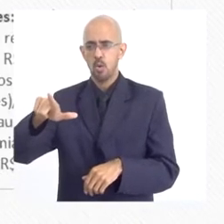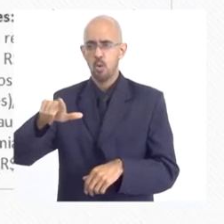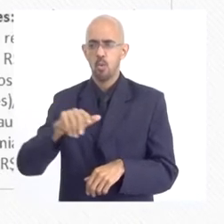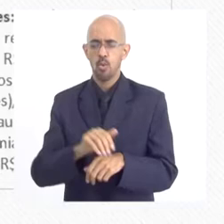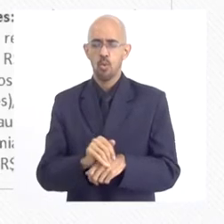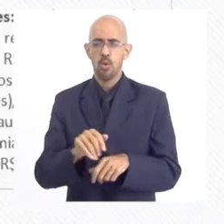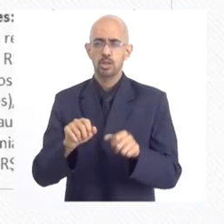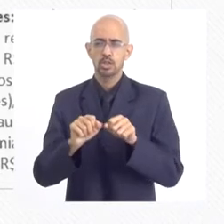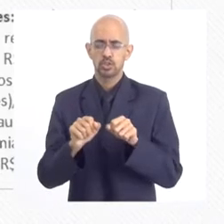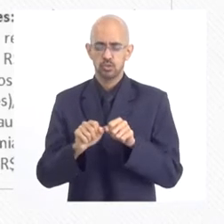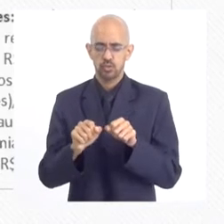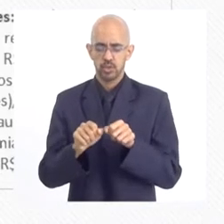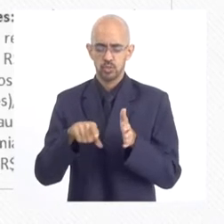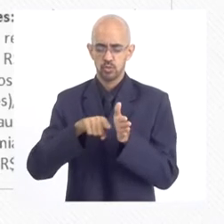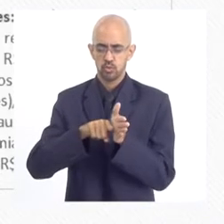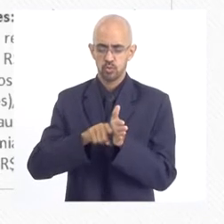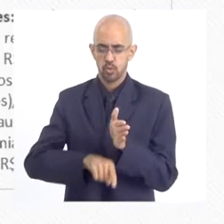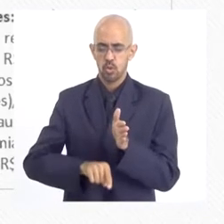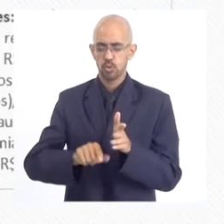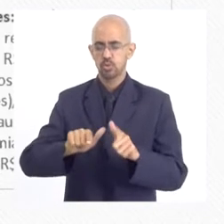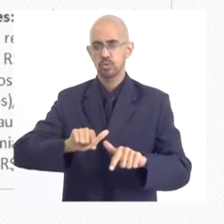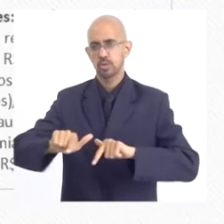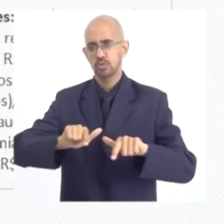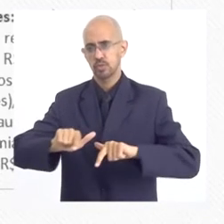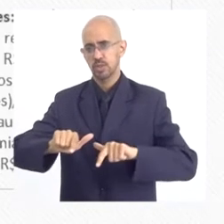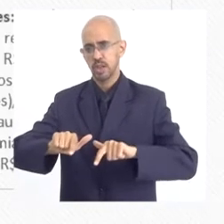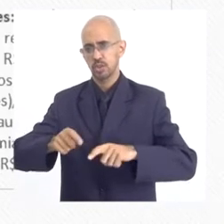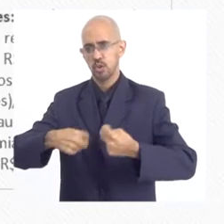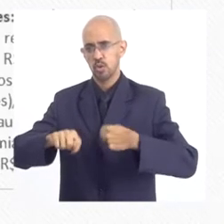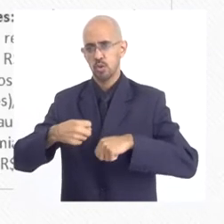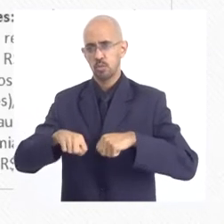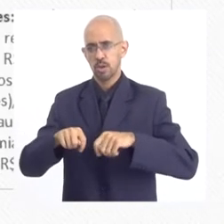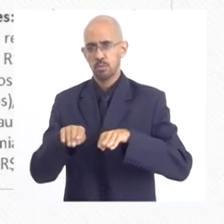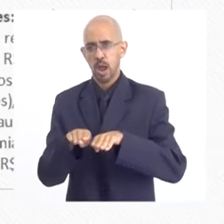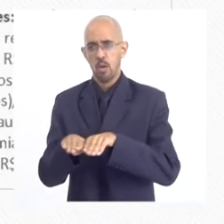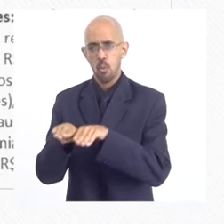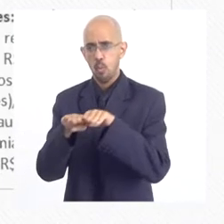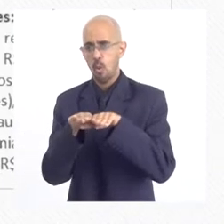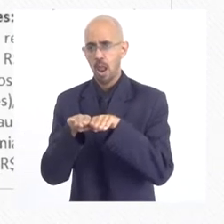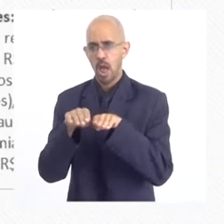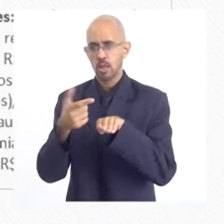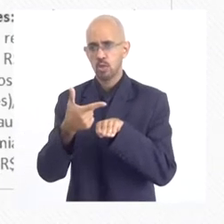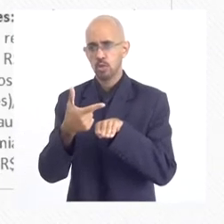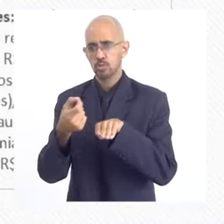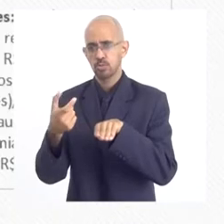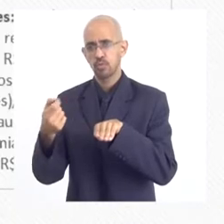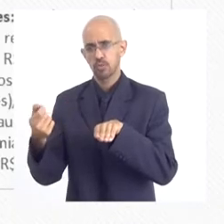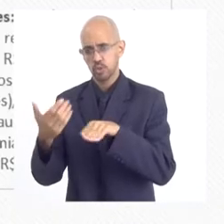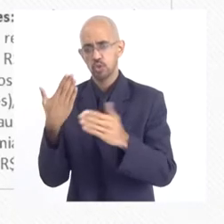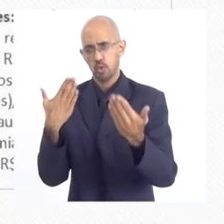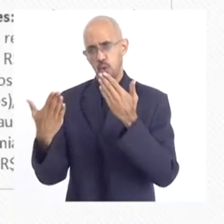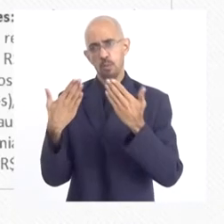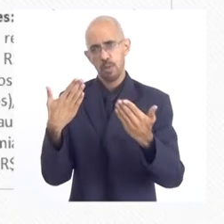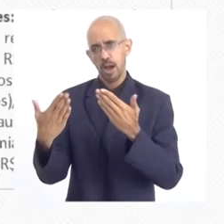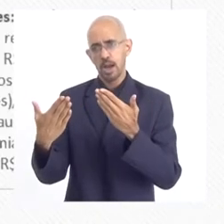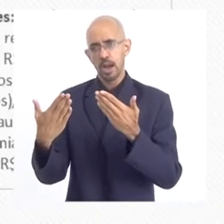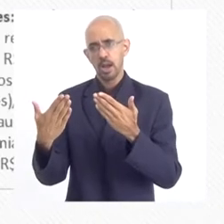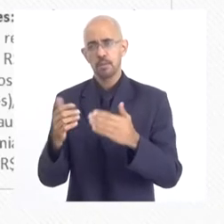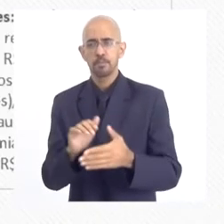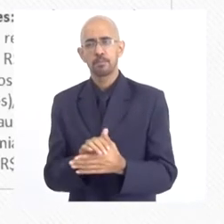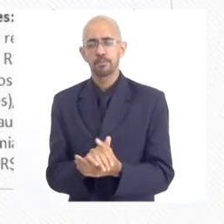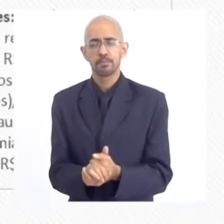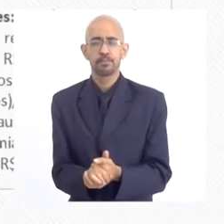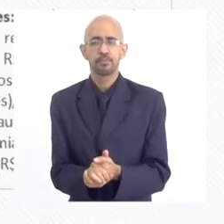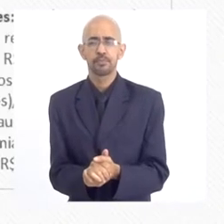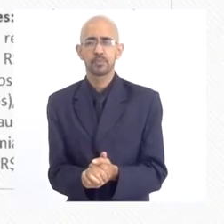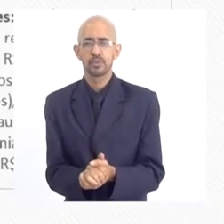do nível de atividade econômica para equalizar com o ano de 2020, considerando que 2020 foi um ano atípico.